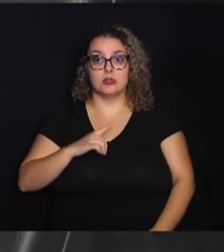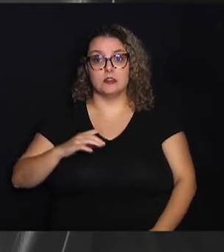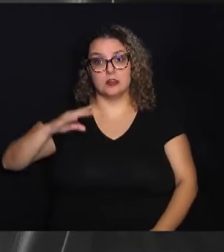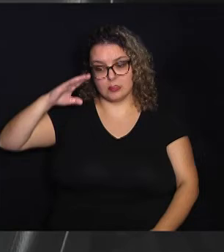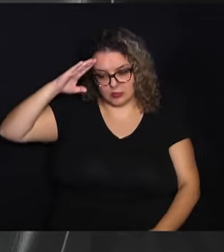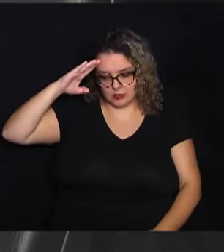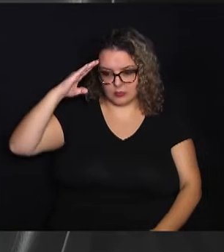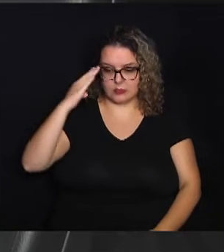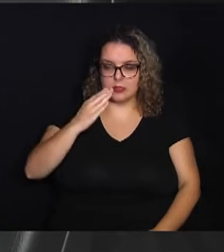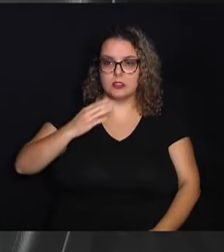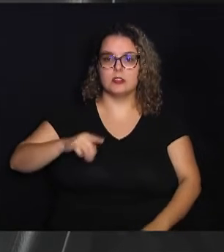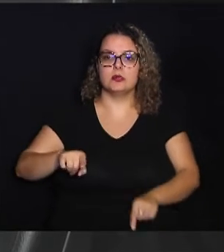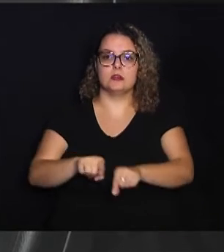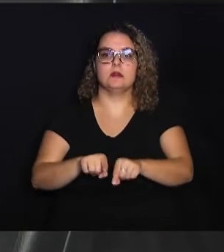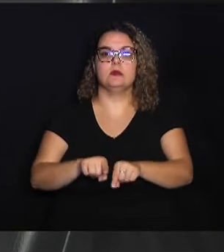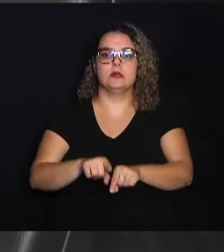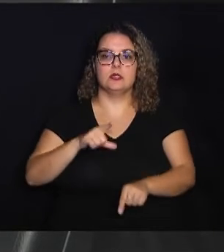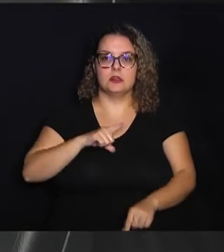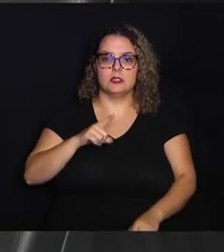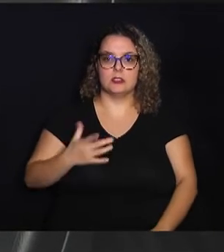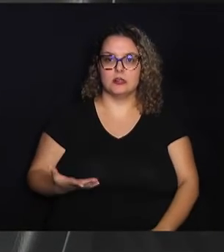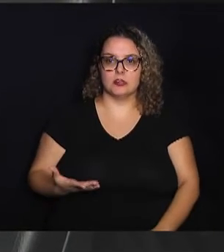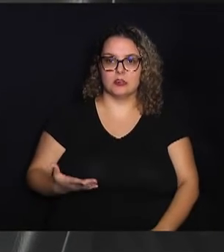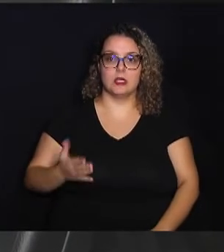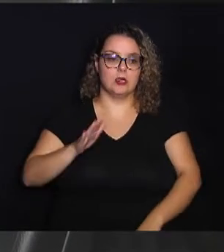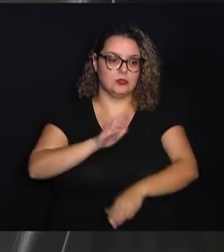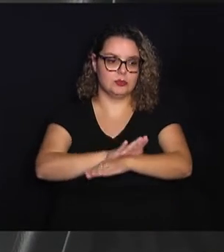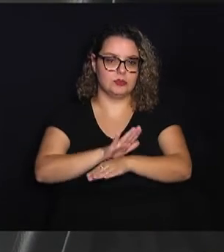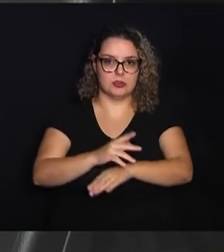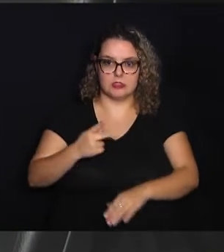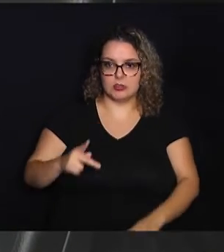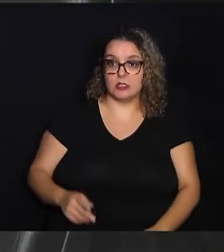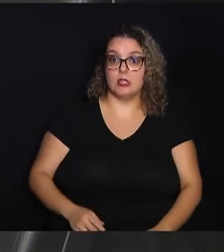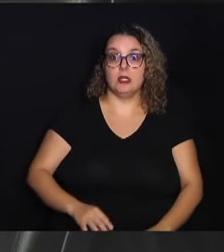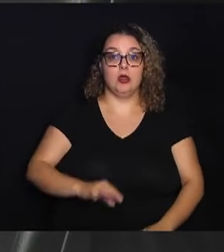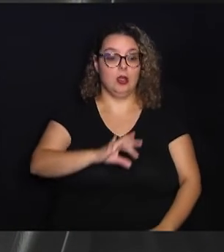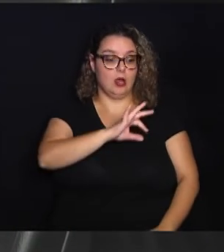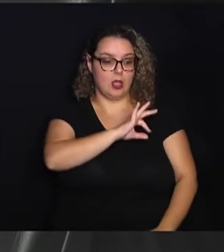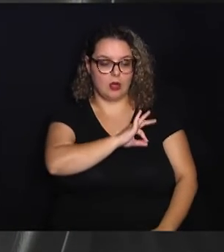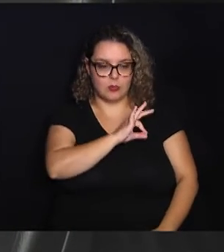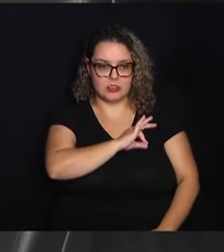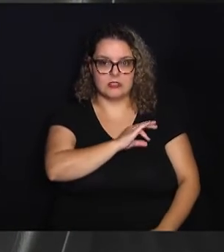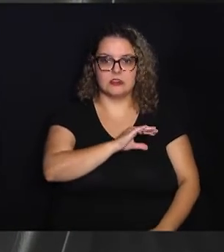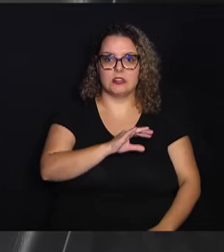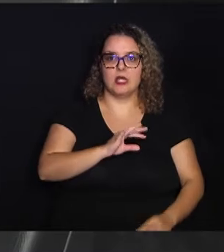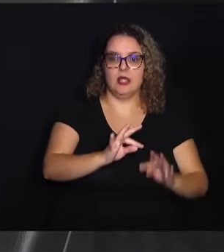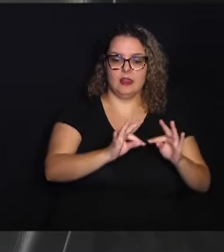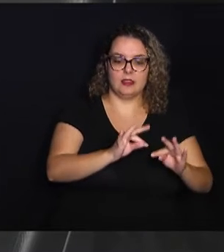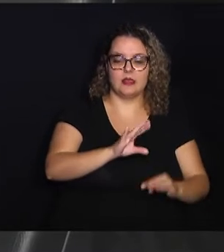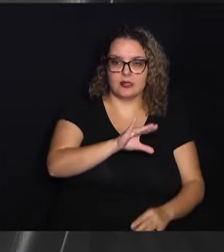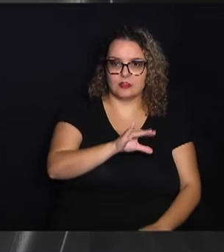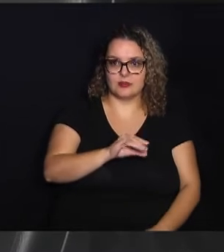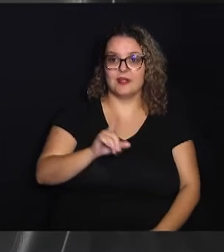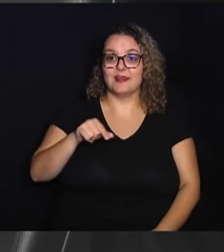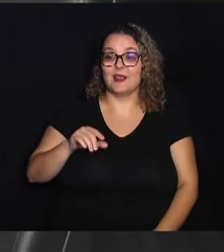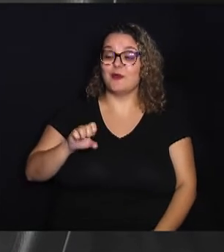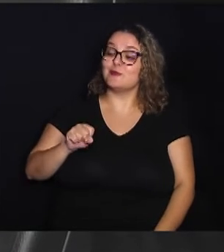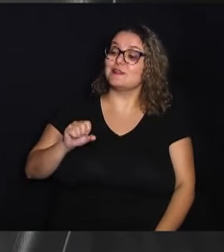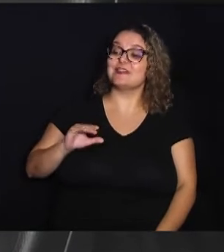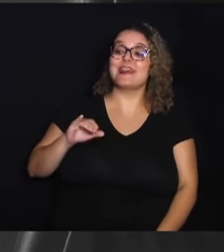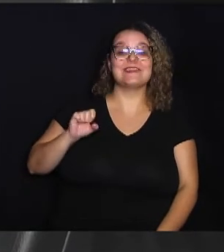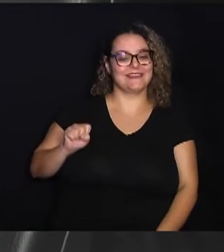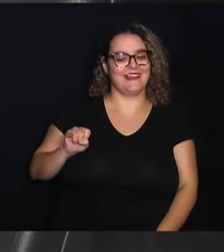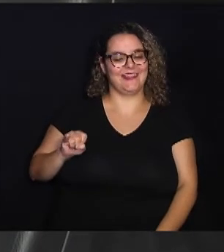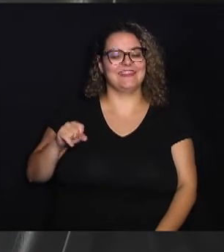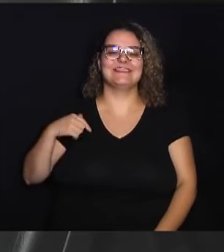que a gente também conta, né, com a ajuda deles, a gente tem a Polícia Técnico-Científica, que é o CSI, né, nosso aqui da cidade,